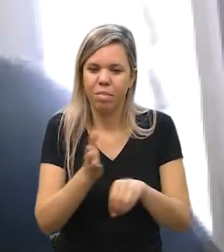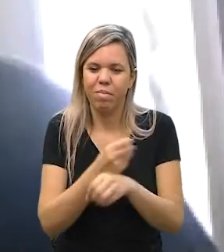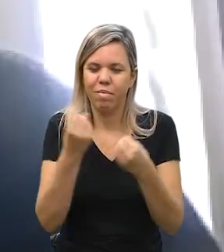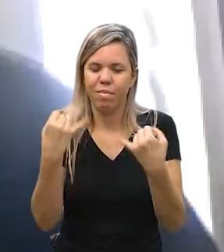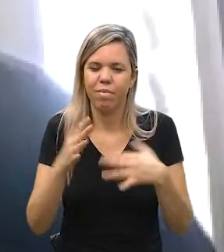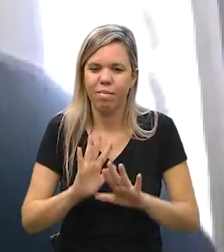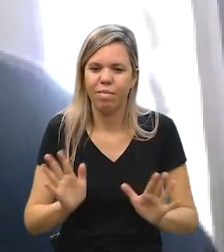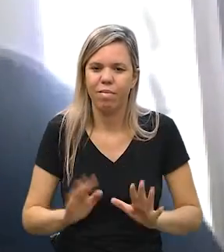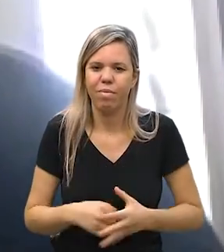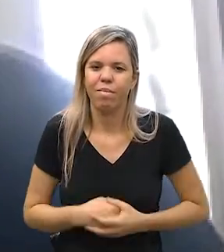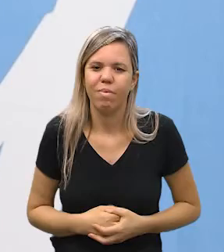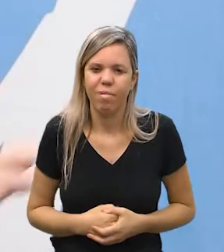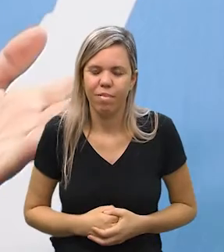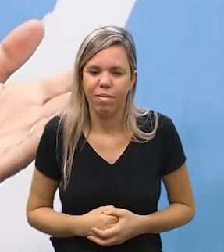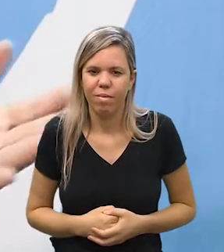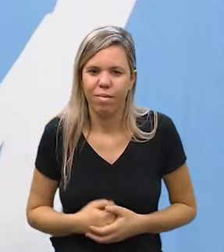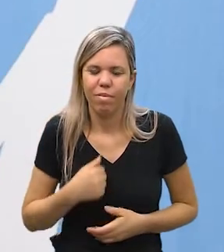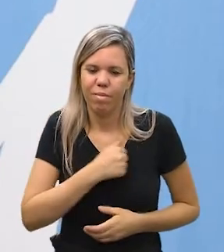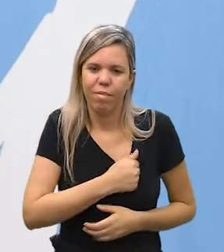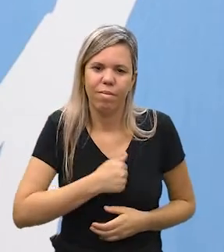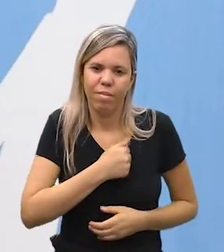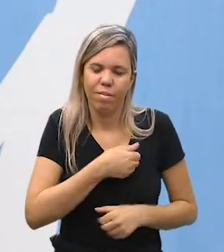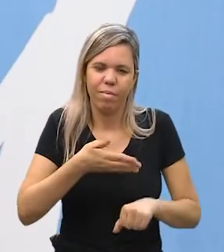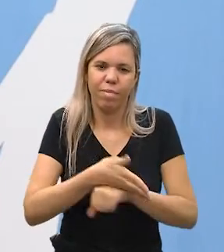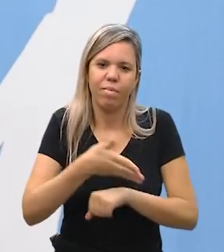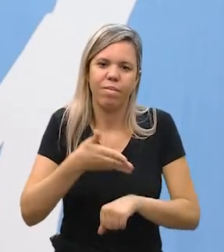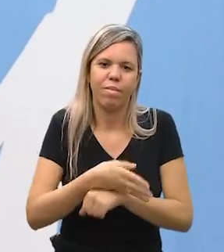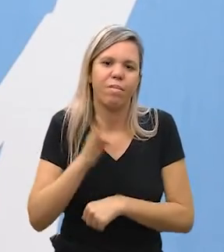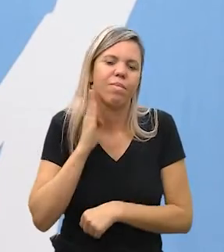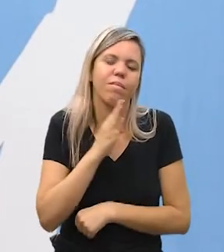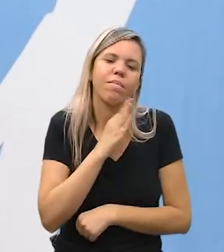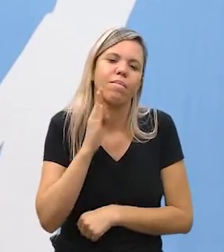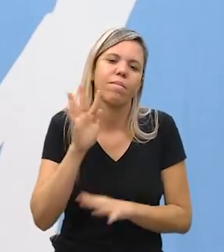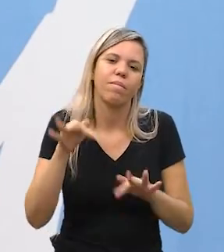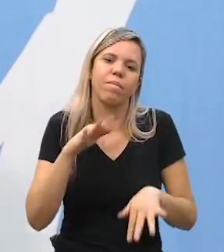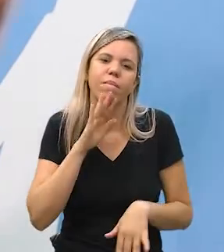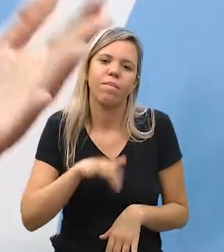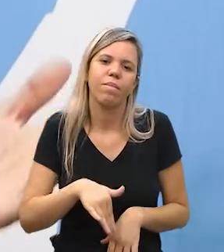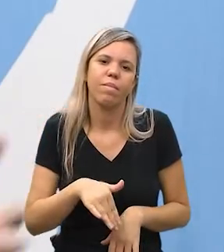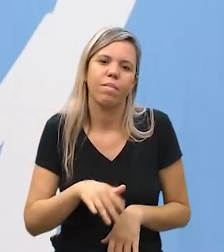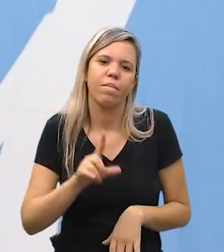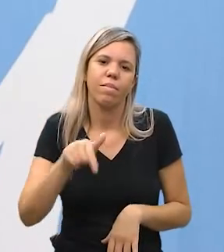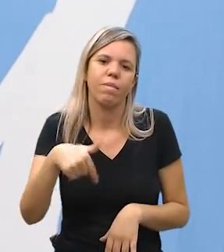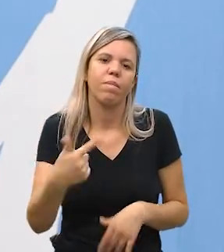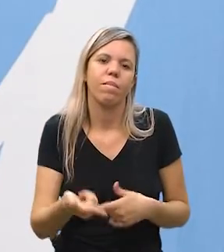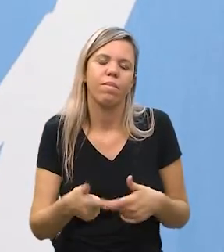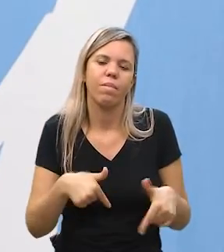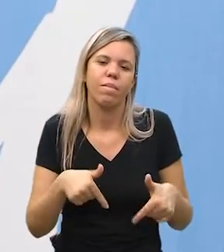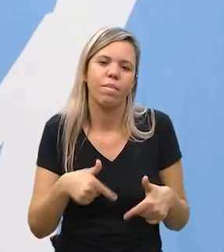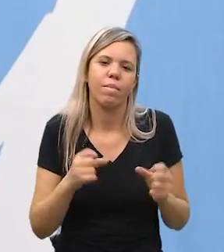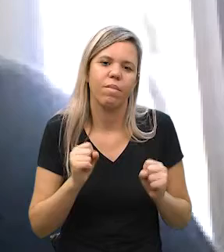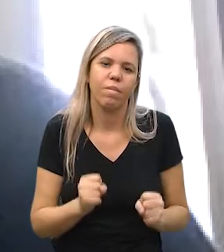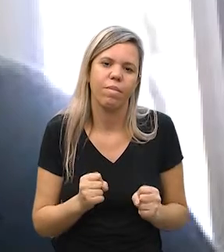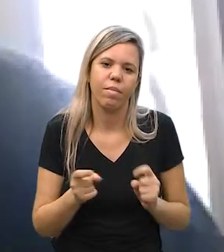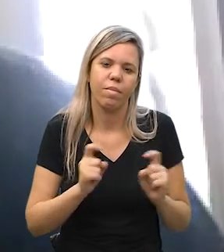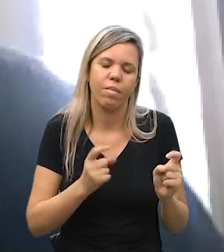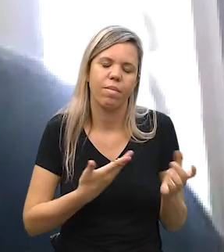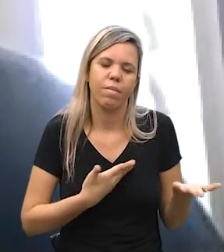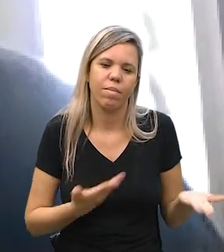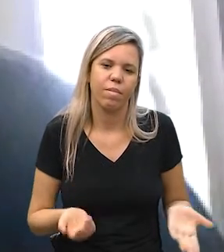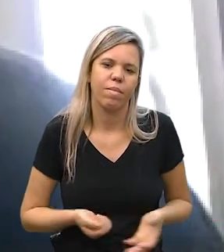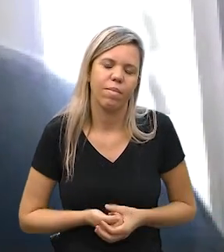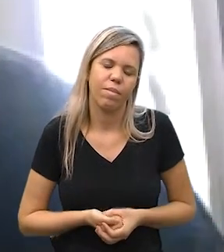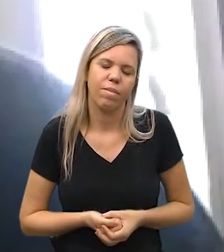não. E que saudades de frequentar um barzinho no fim da tarde, fim do expediente, para poder reunir os